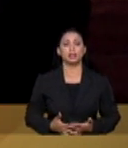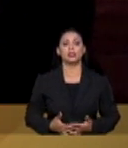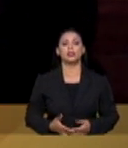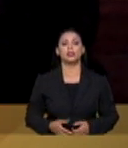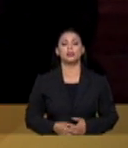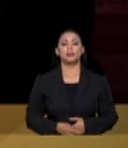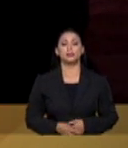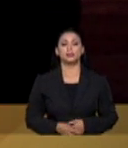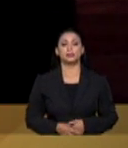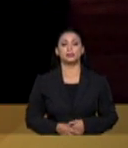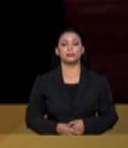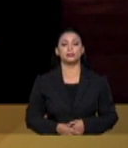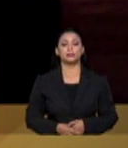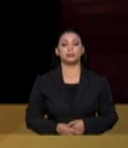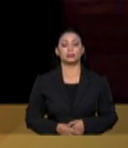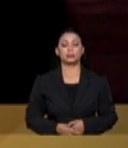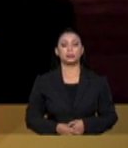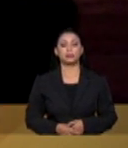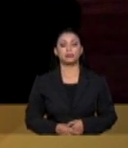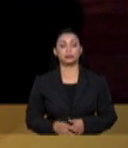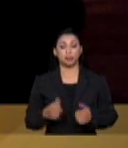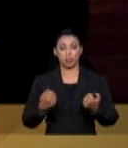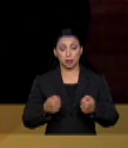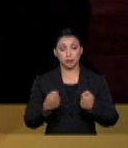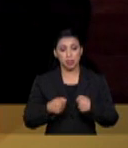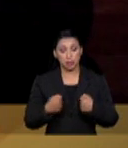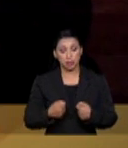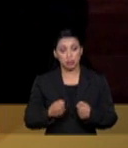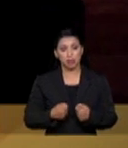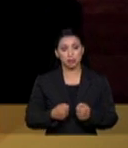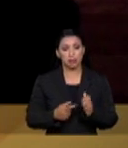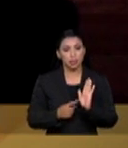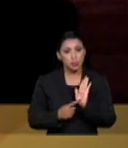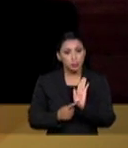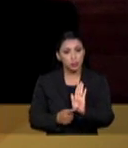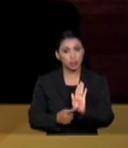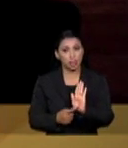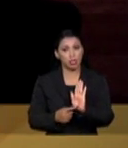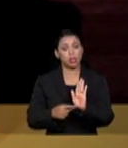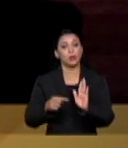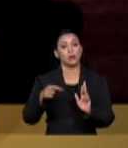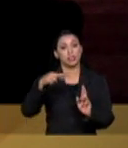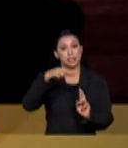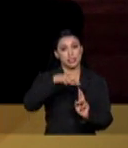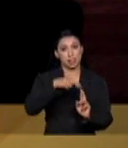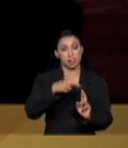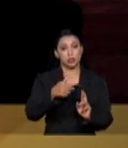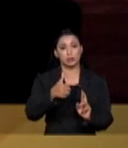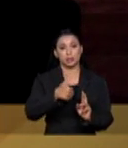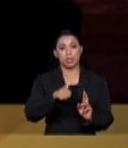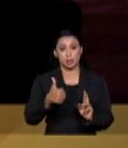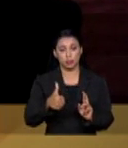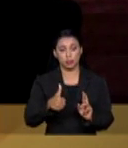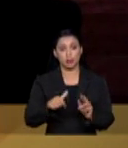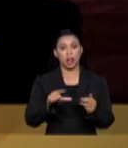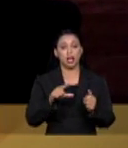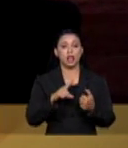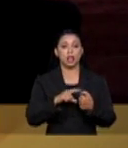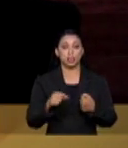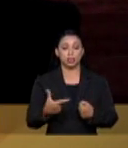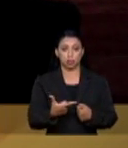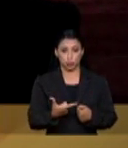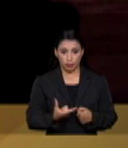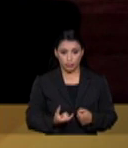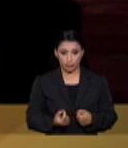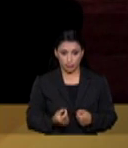a luz da consideração de que nos termos do inciso o 11º do artigo 20 da